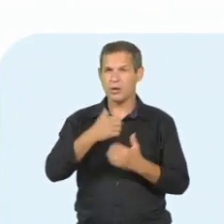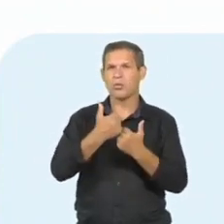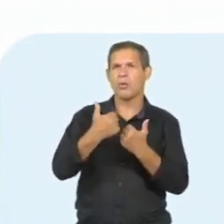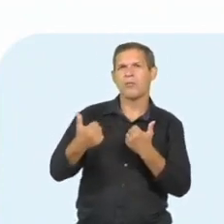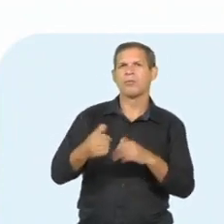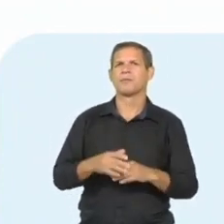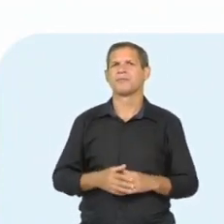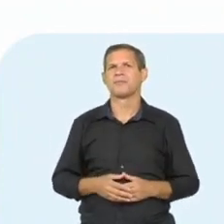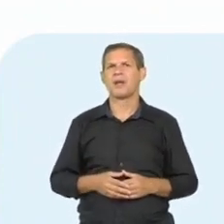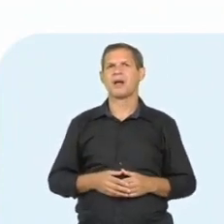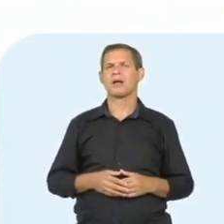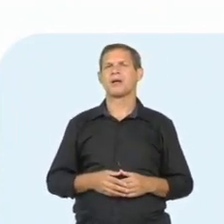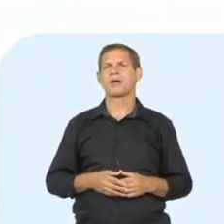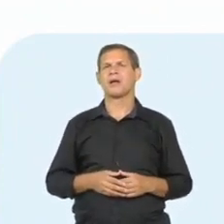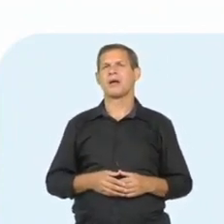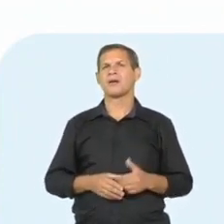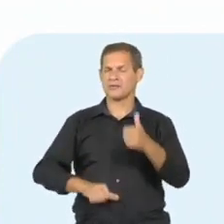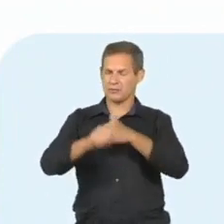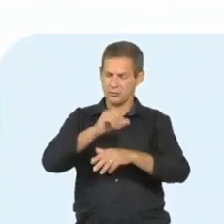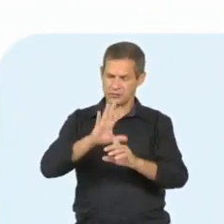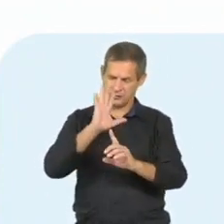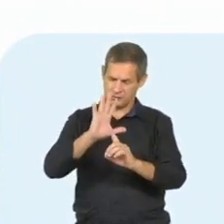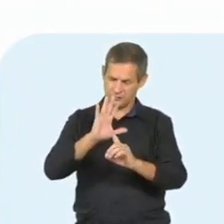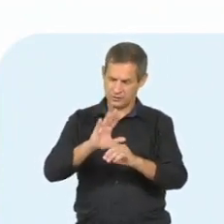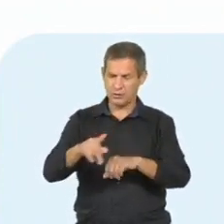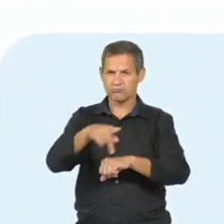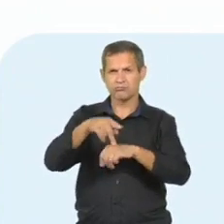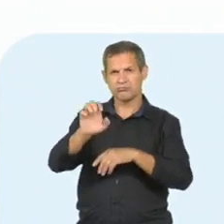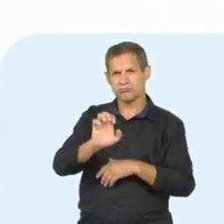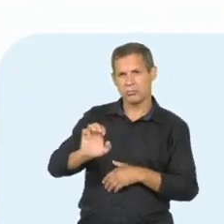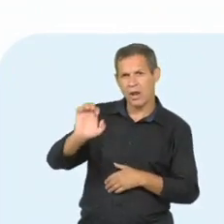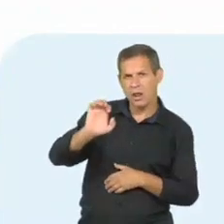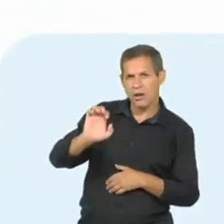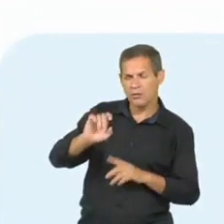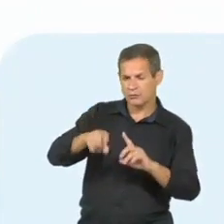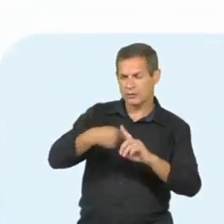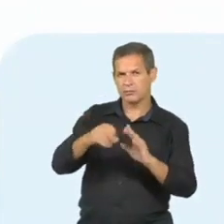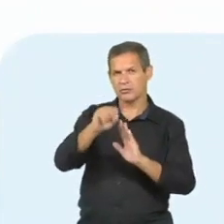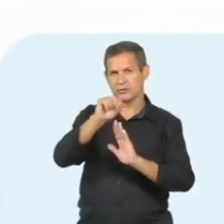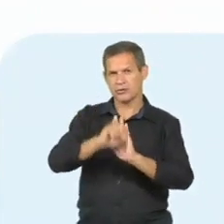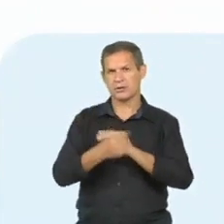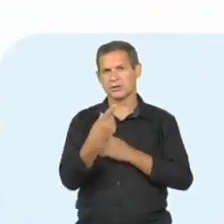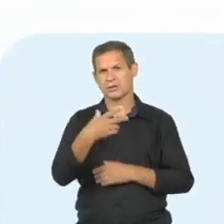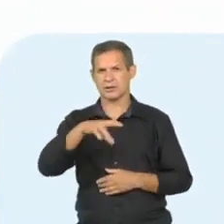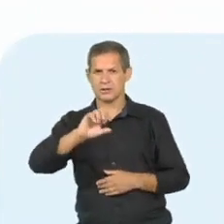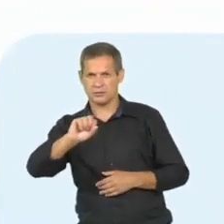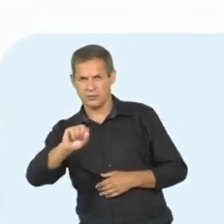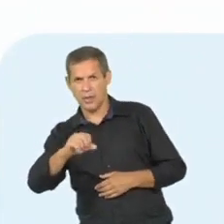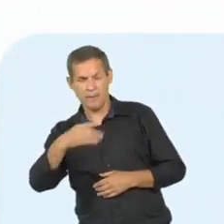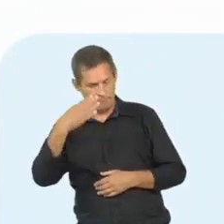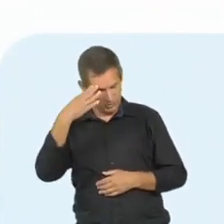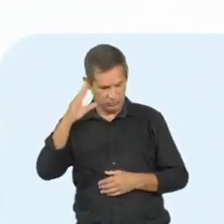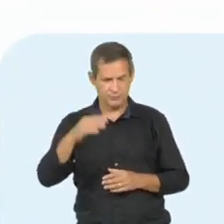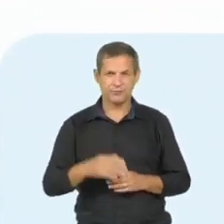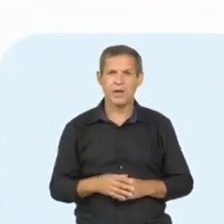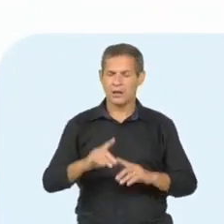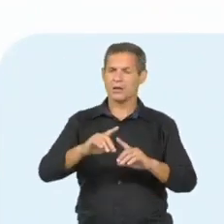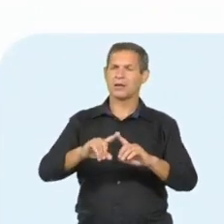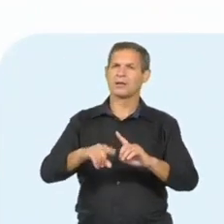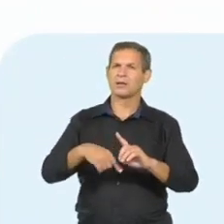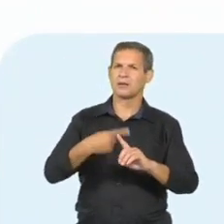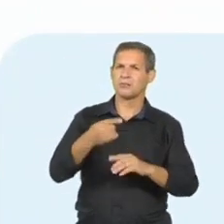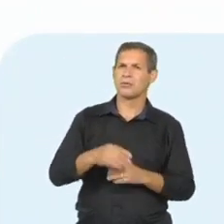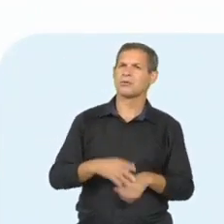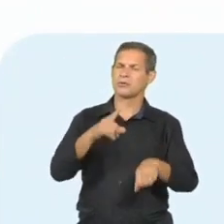referências às modificações sofridas lá na Europa a partir do século XVIII, principalmente decorrentes